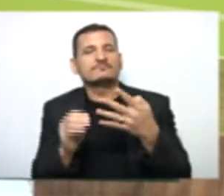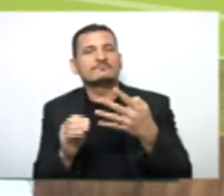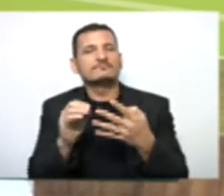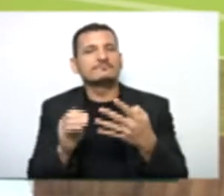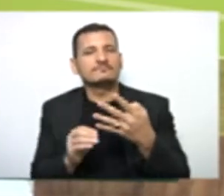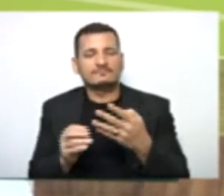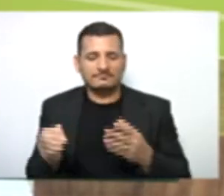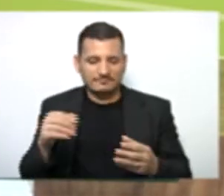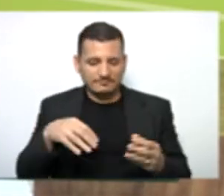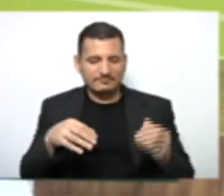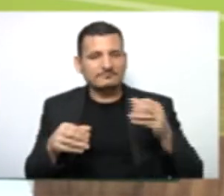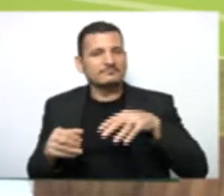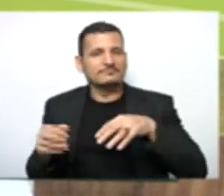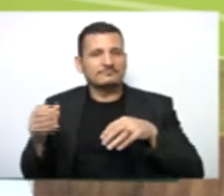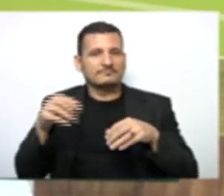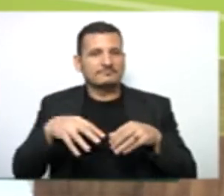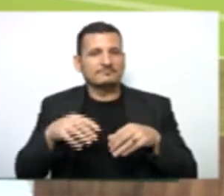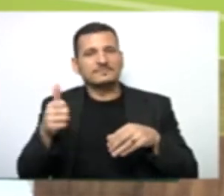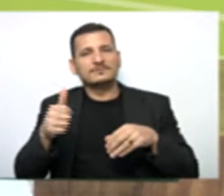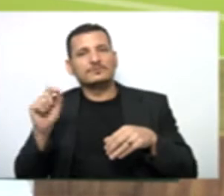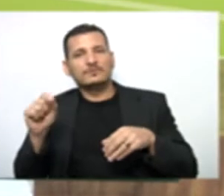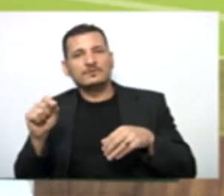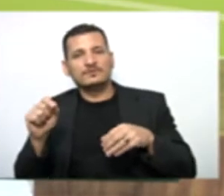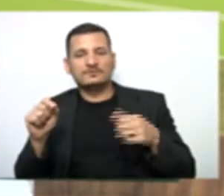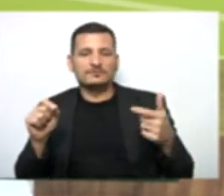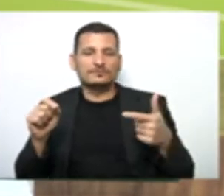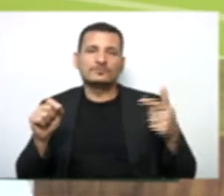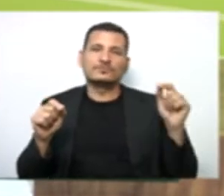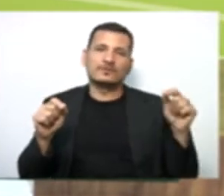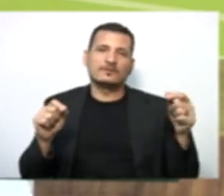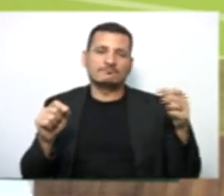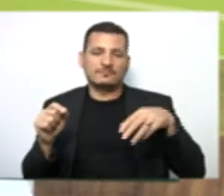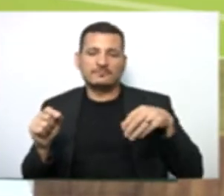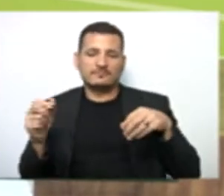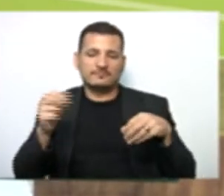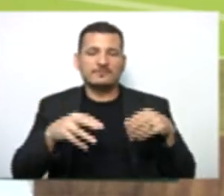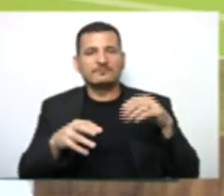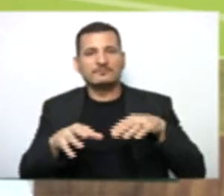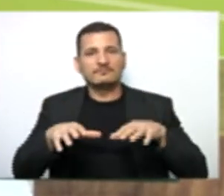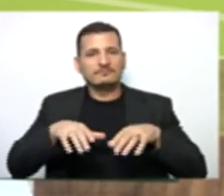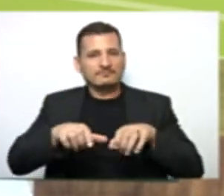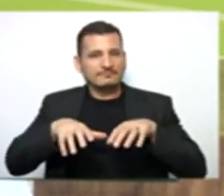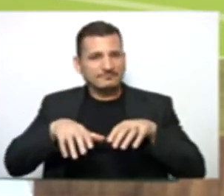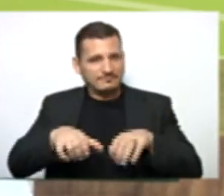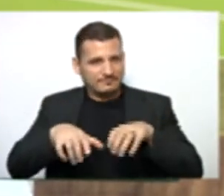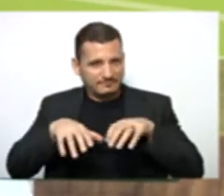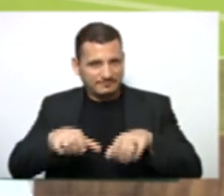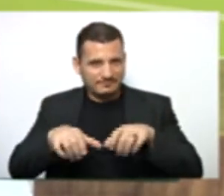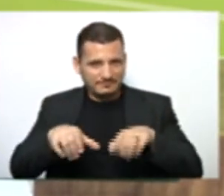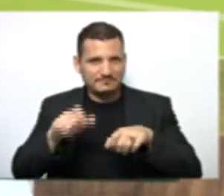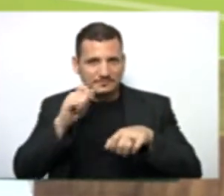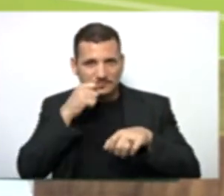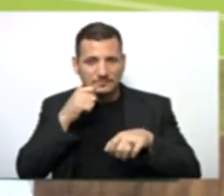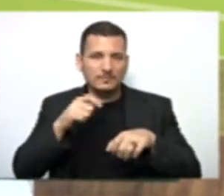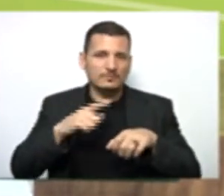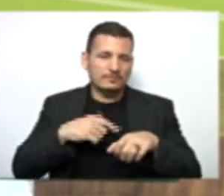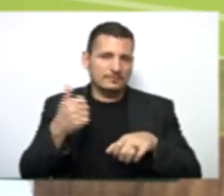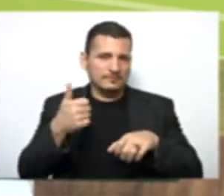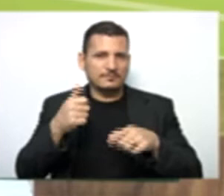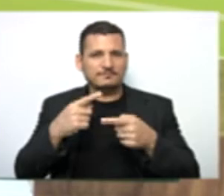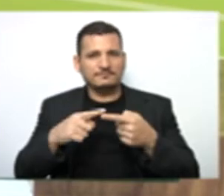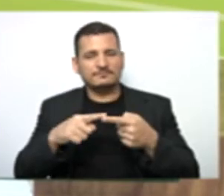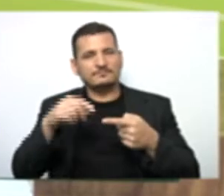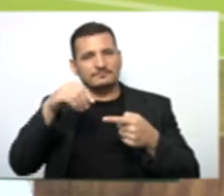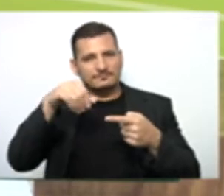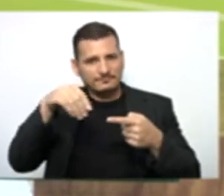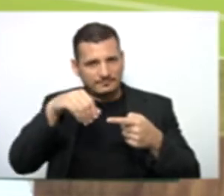ser adicionados, né, professor, para construir essa massa desse pão aí? Então, tem uma ordem. Lá, primeiro o trigo,